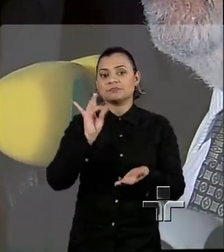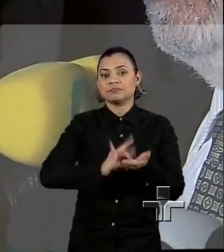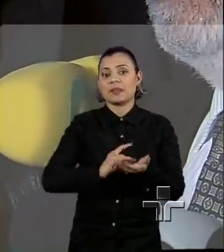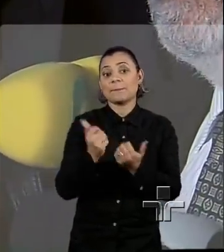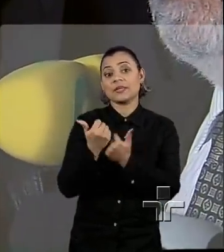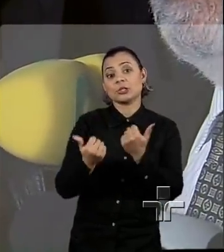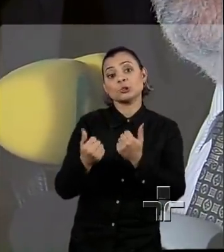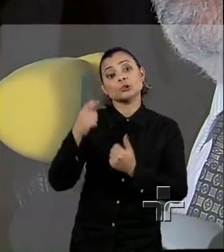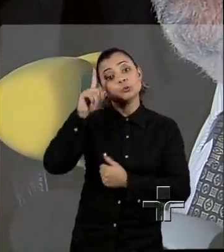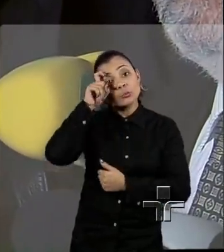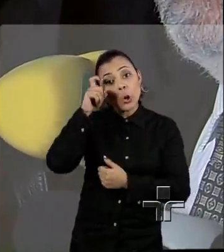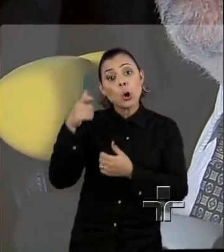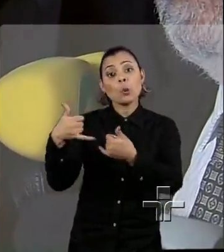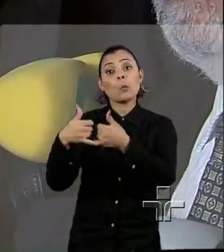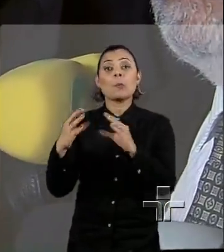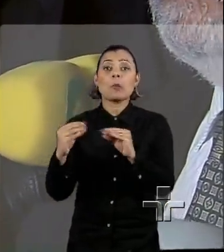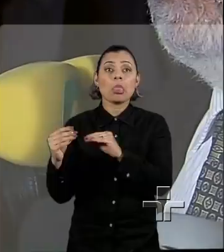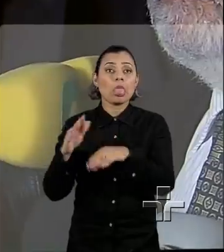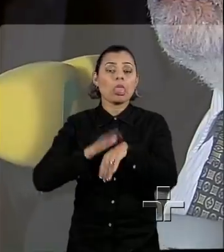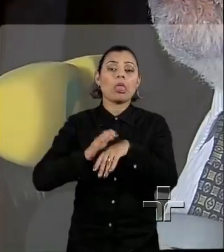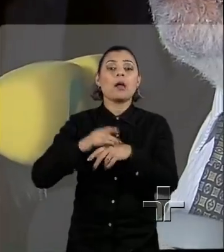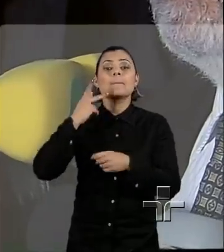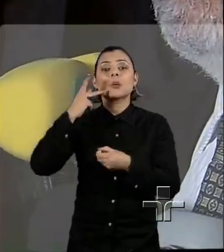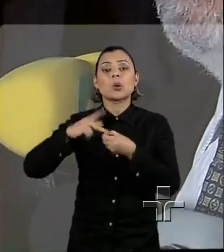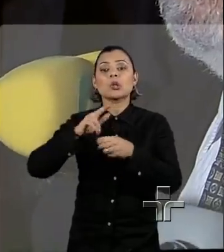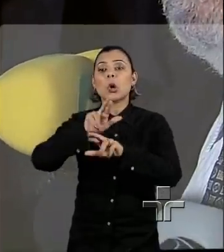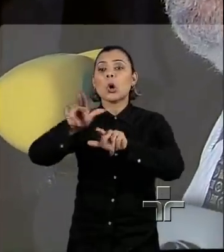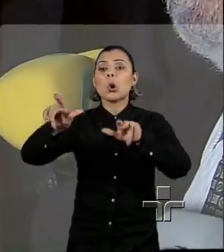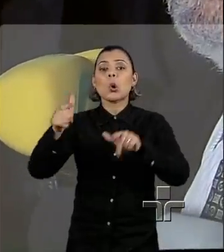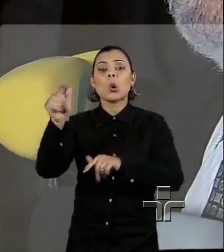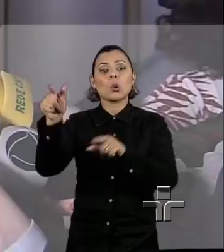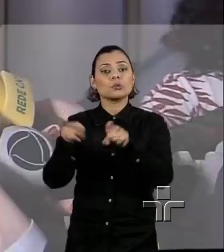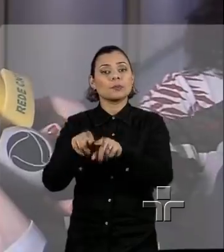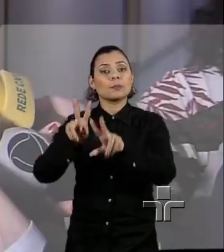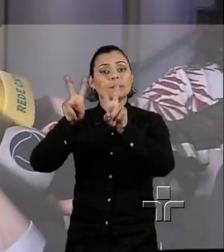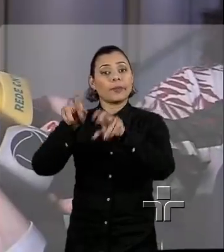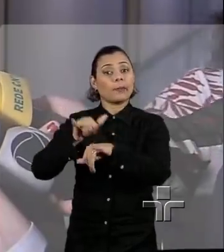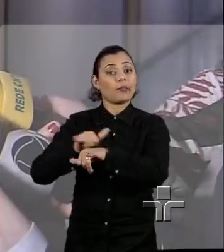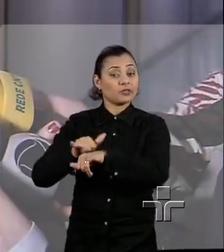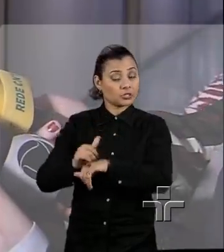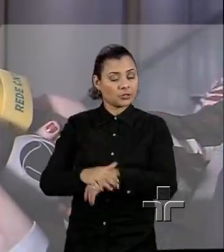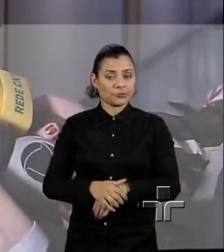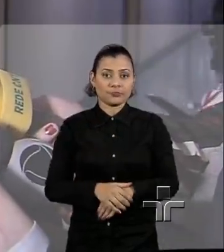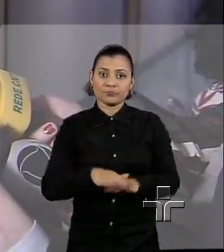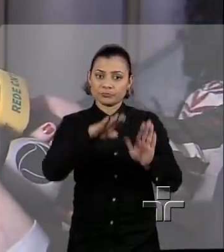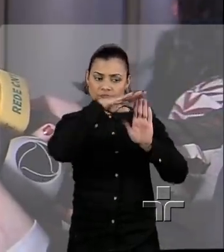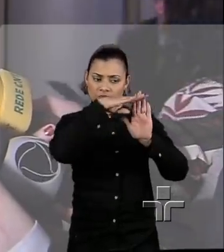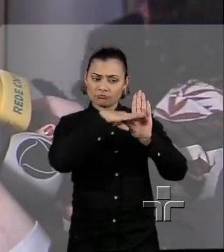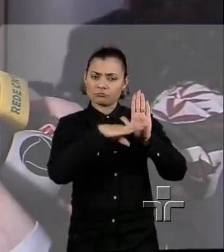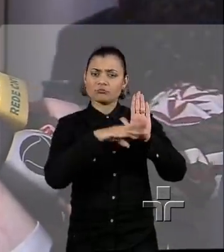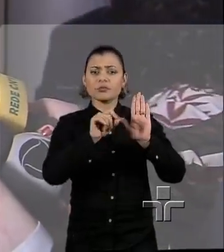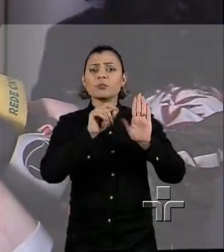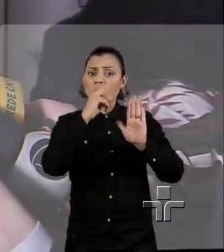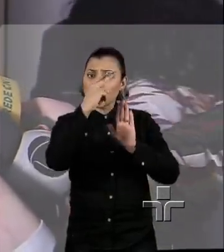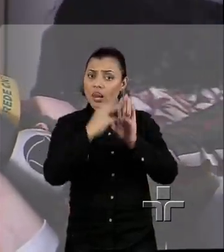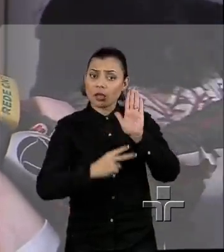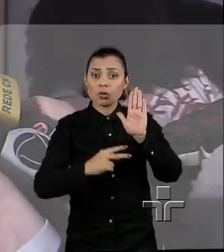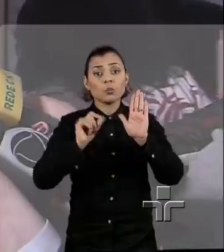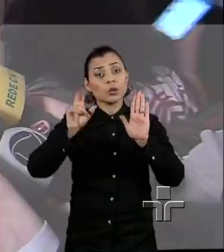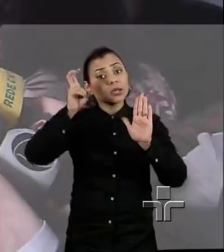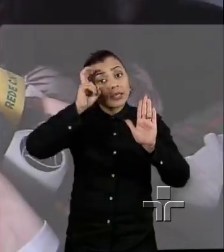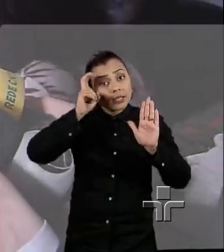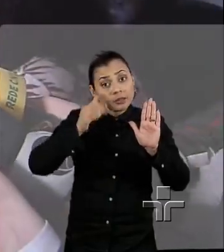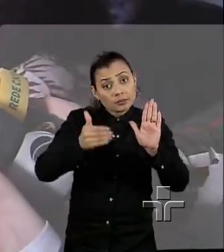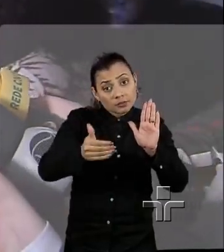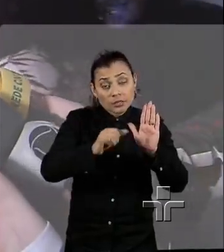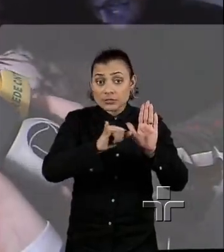ministro Sérgio Moro com Dallagnol e tantos outros procuradores da Operação Lava Jato. A pauta é incluir a leitura na quinta-feira, mas claro que se